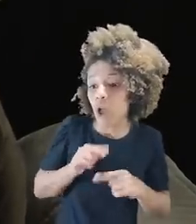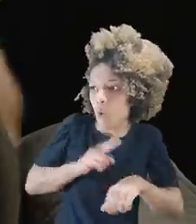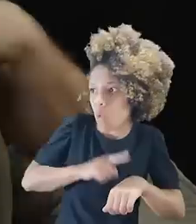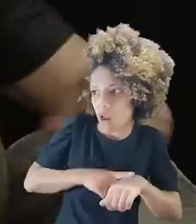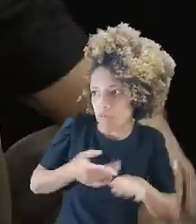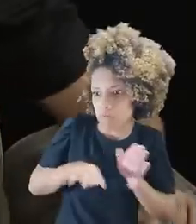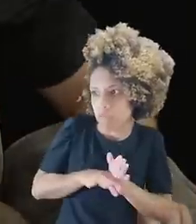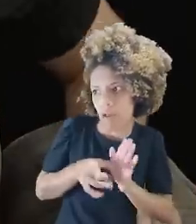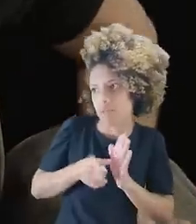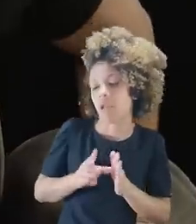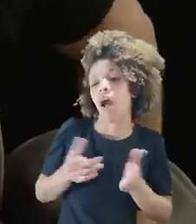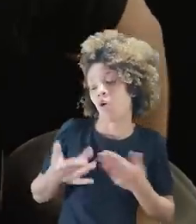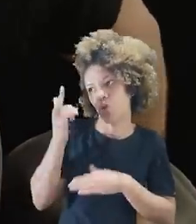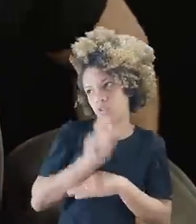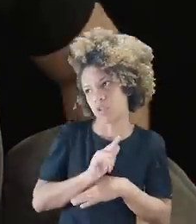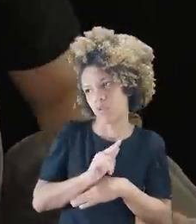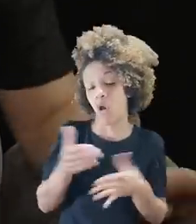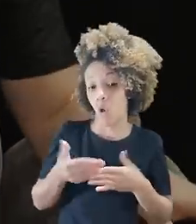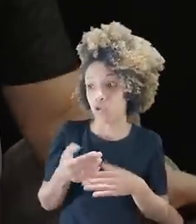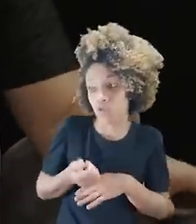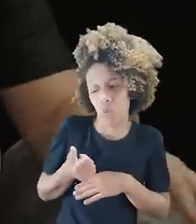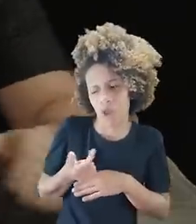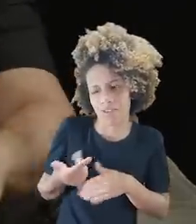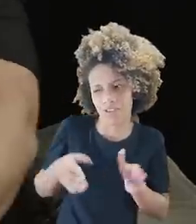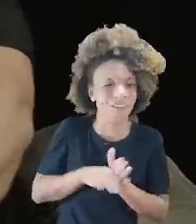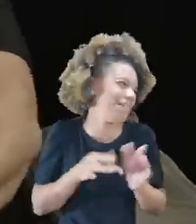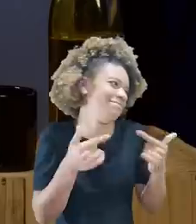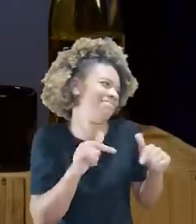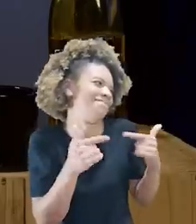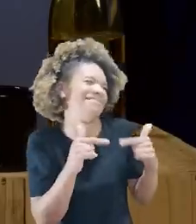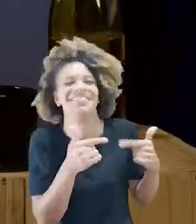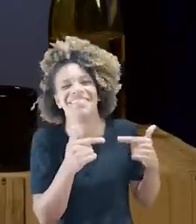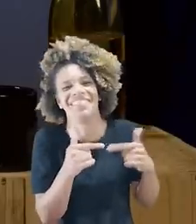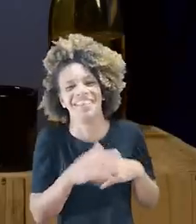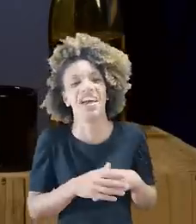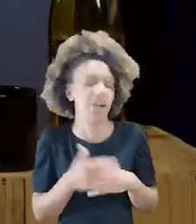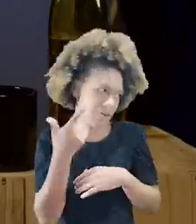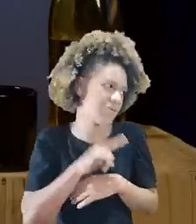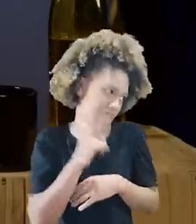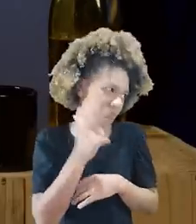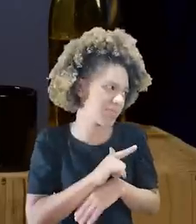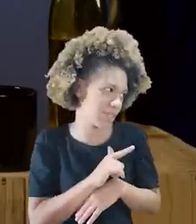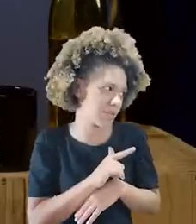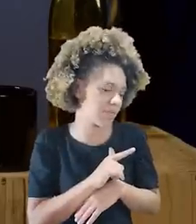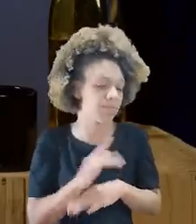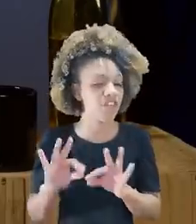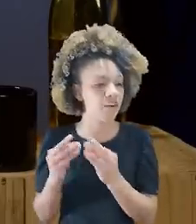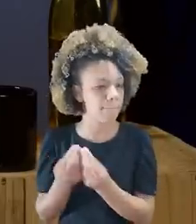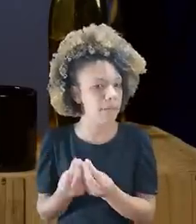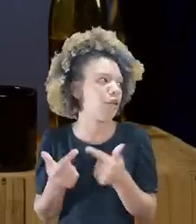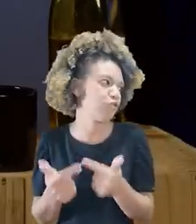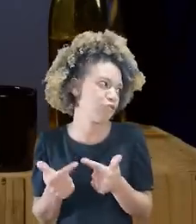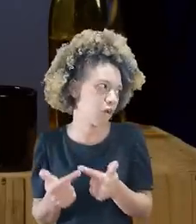coisa em você do tipo cara eu queria um novo sucesso igual foi aquele ou você tá caguei para isso olha eu tenho grandes sonhos eu tenho sonho